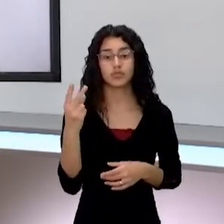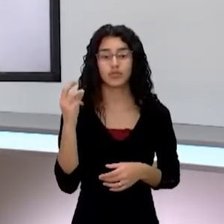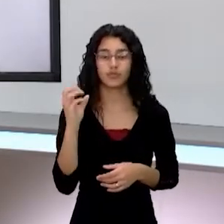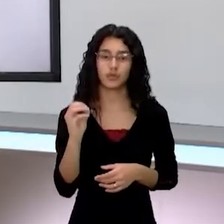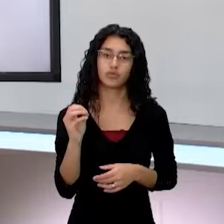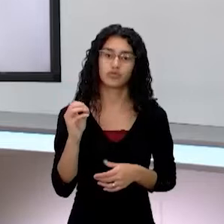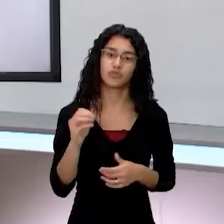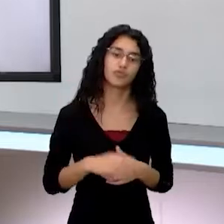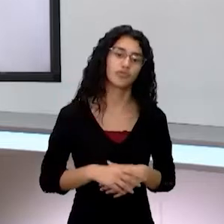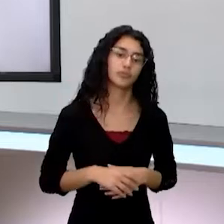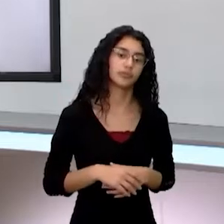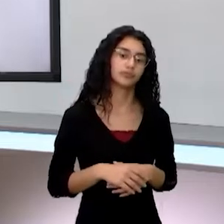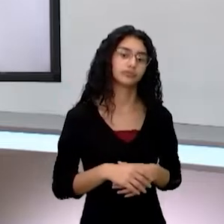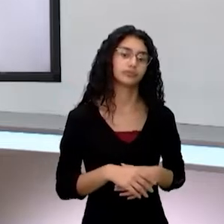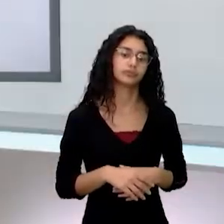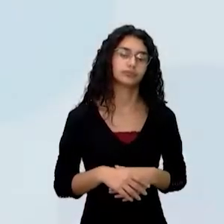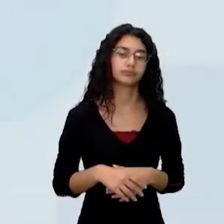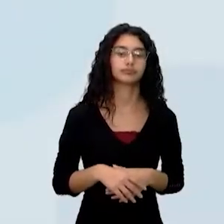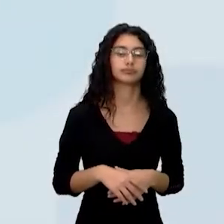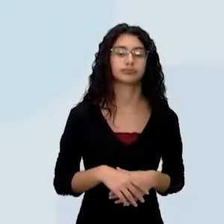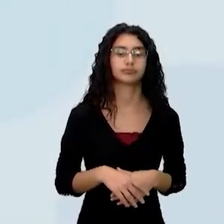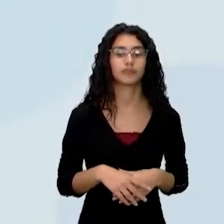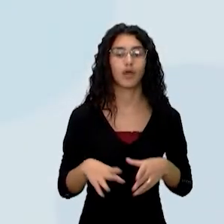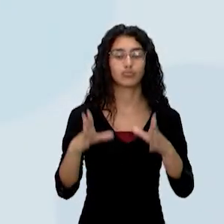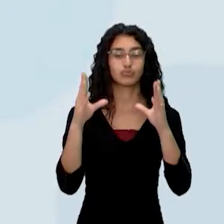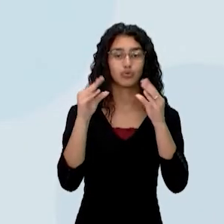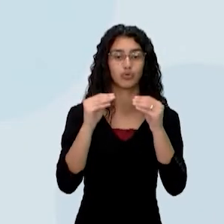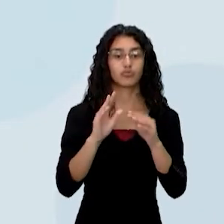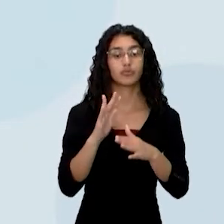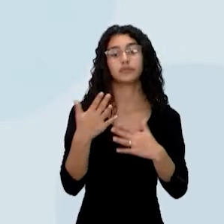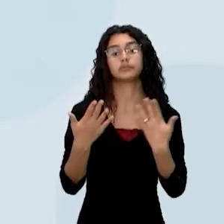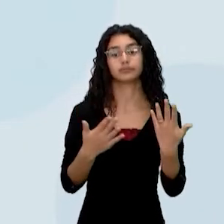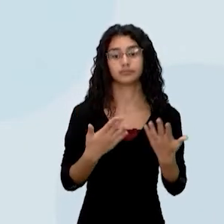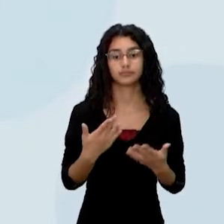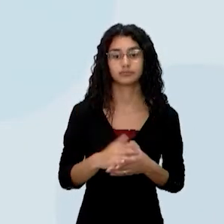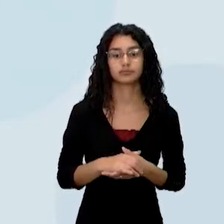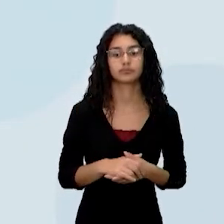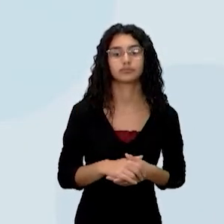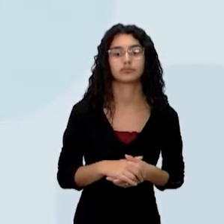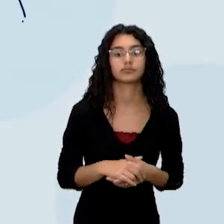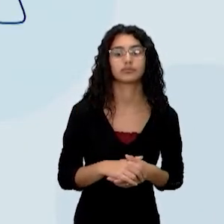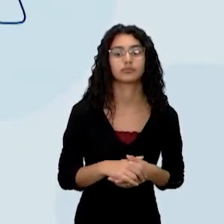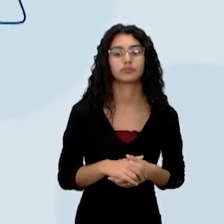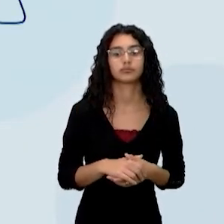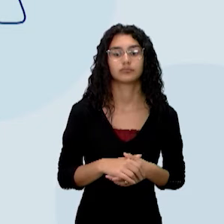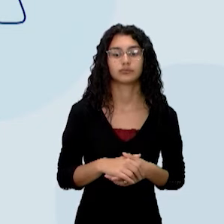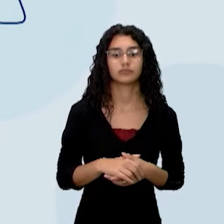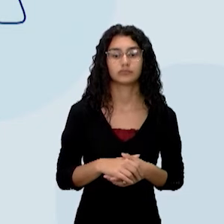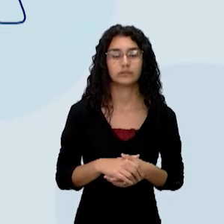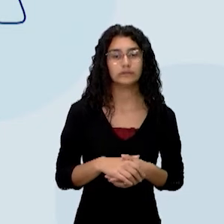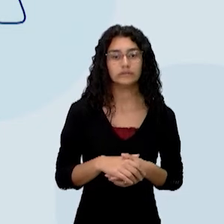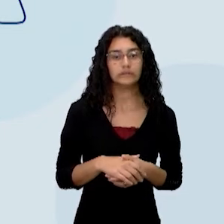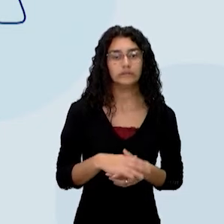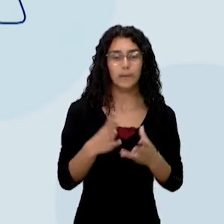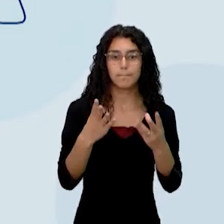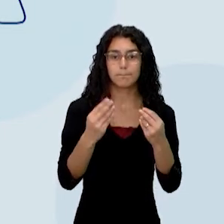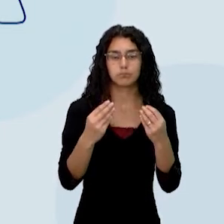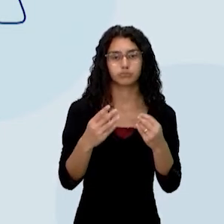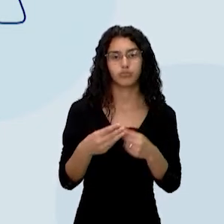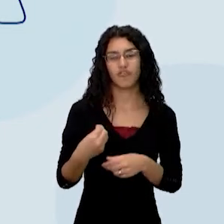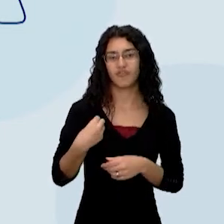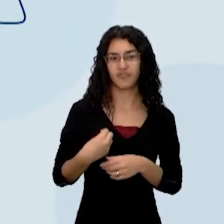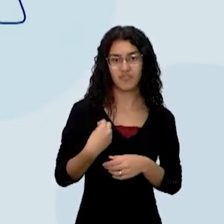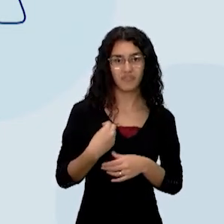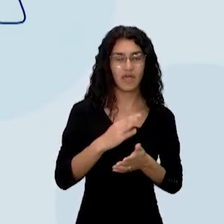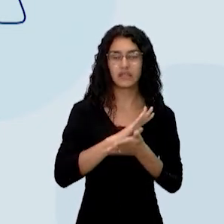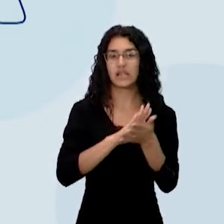graus Celsius no período noturno, né? Praticamente aí, né? Viver num lugar desse, totalmente impossível aí você ter